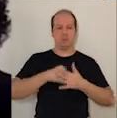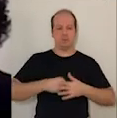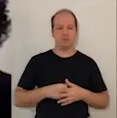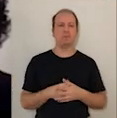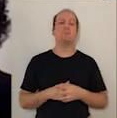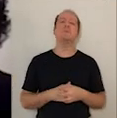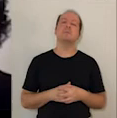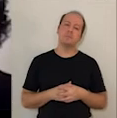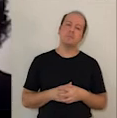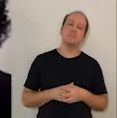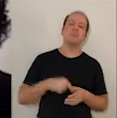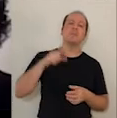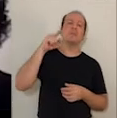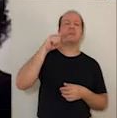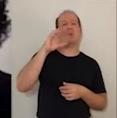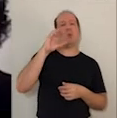Colomba,